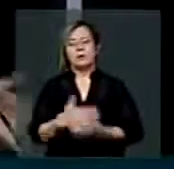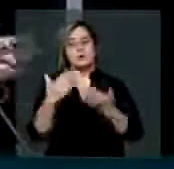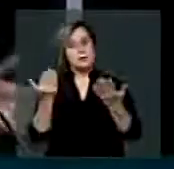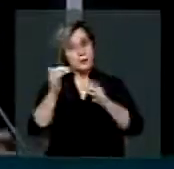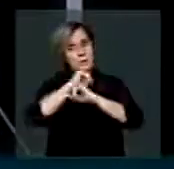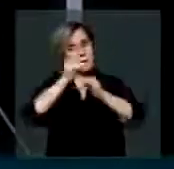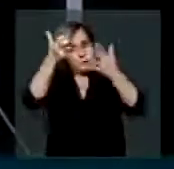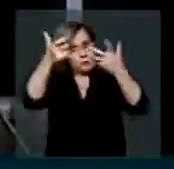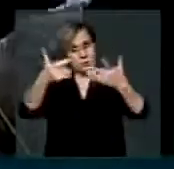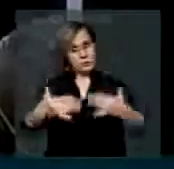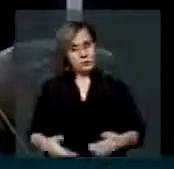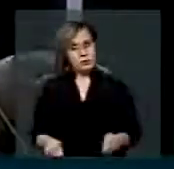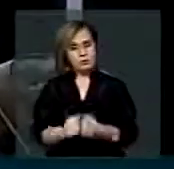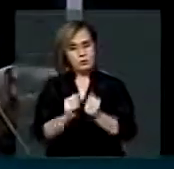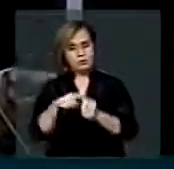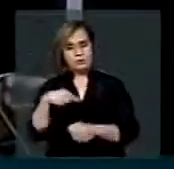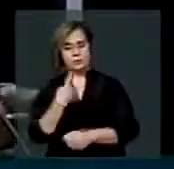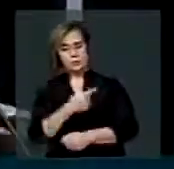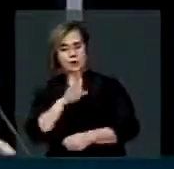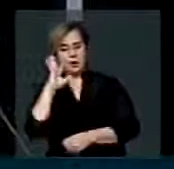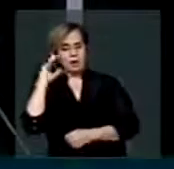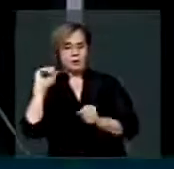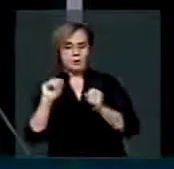senhor presidente, as providências.